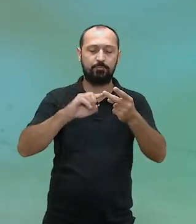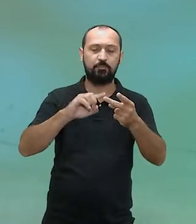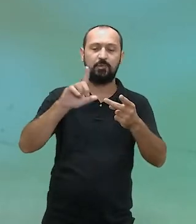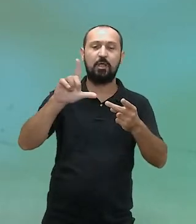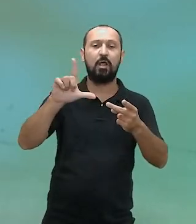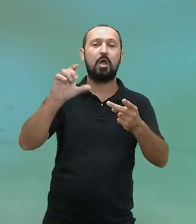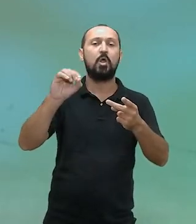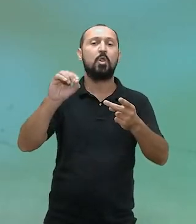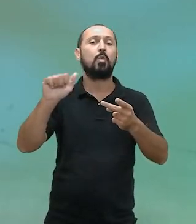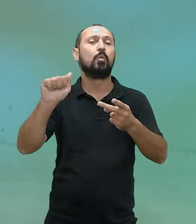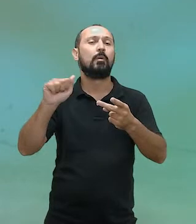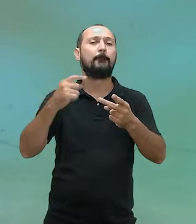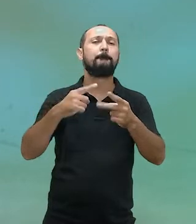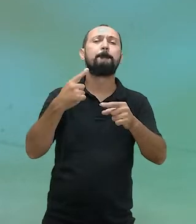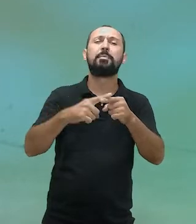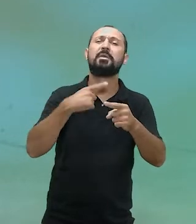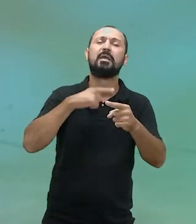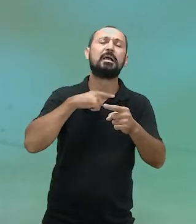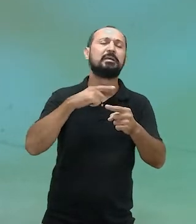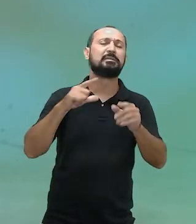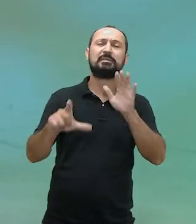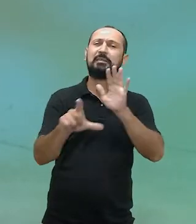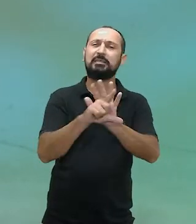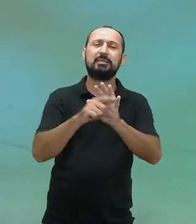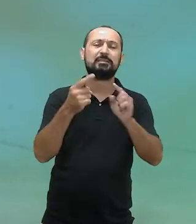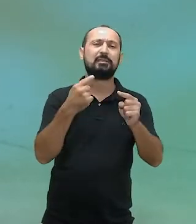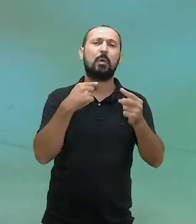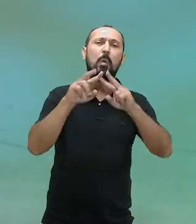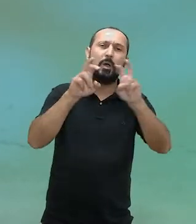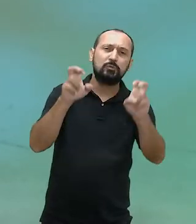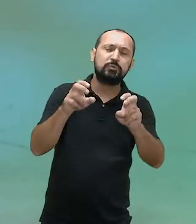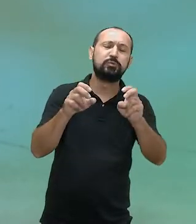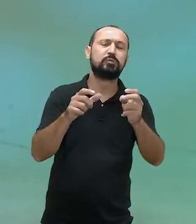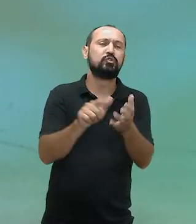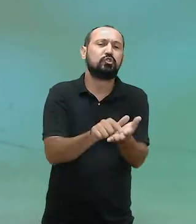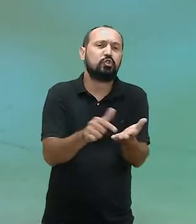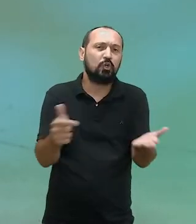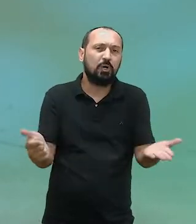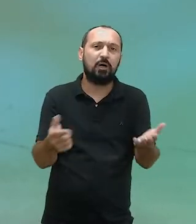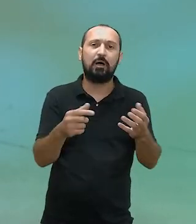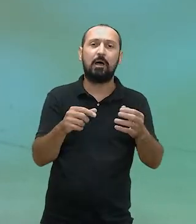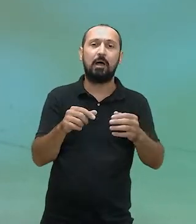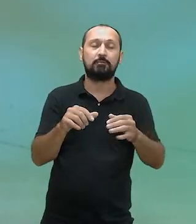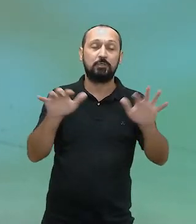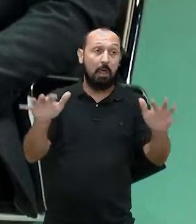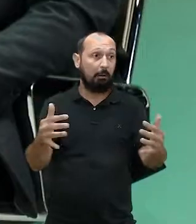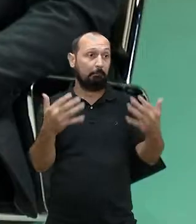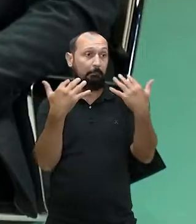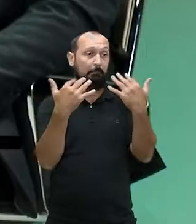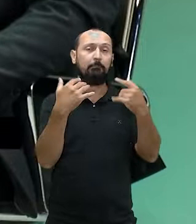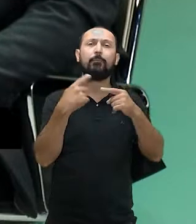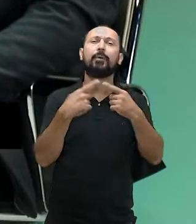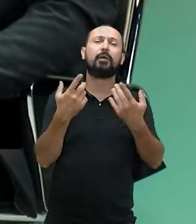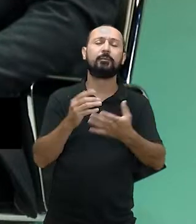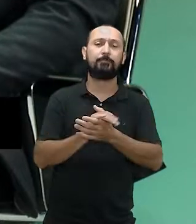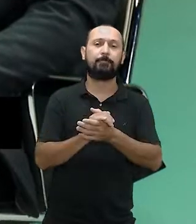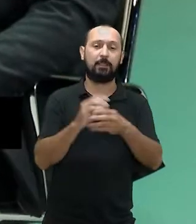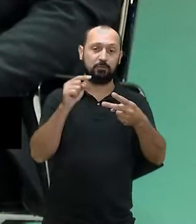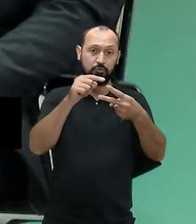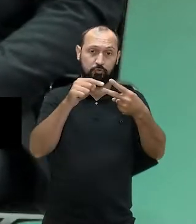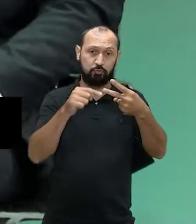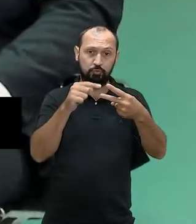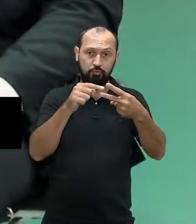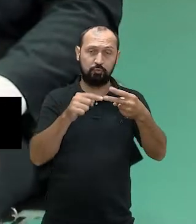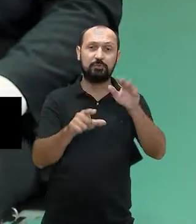que essas duas leis elas merecem tanto destaque, são assunto dos jornais, elas ganham a atenção de todo mundo? Essas duas